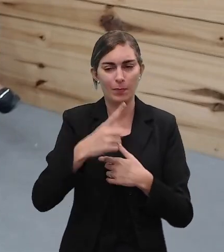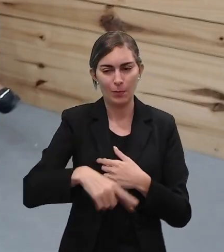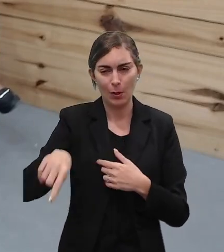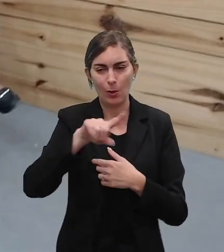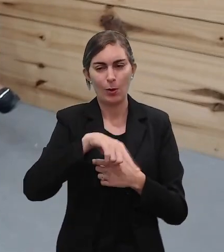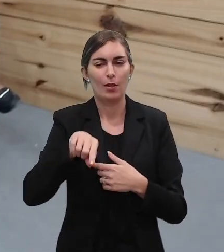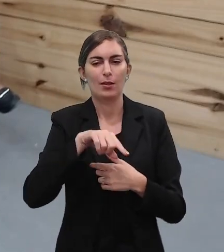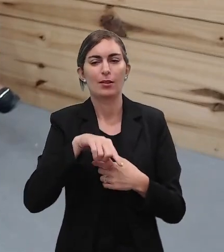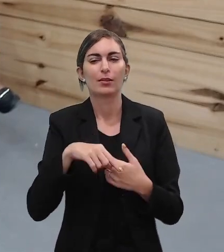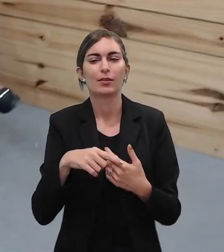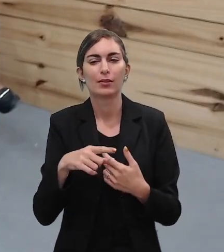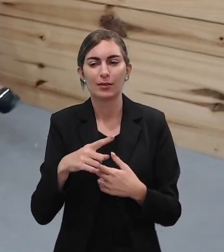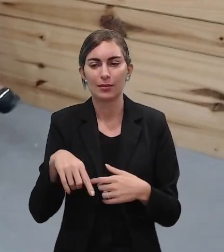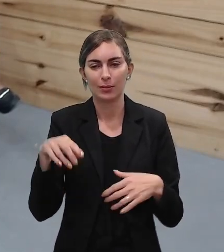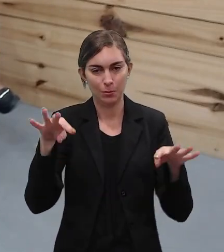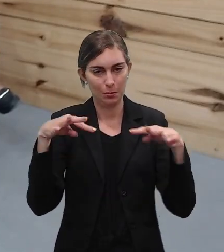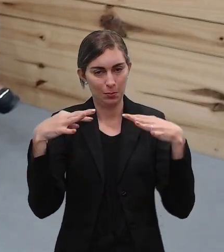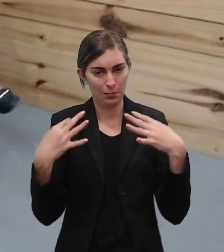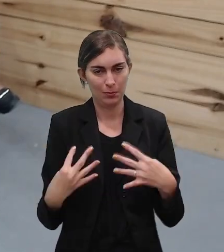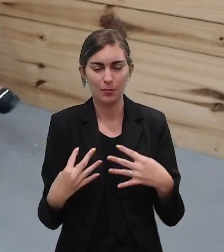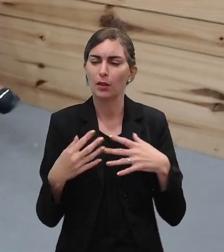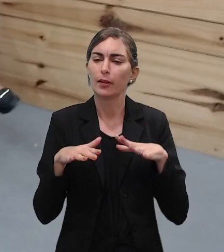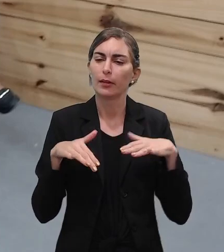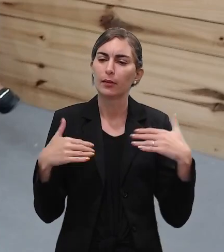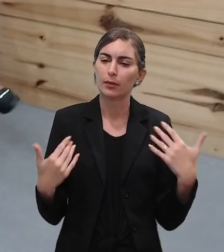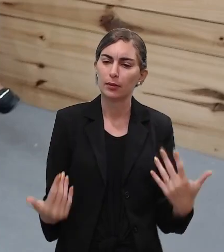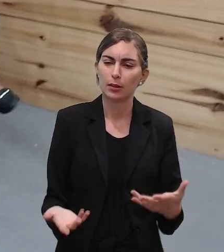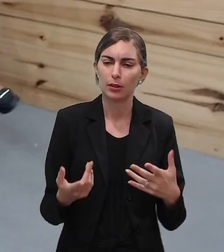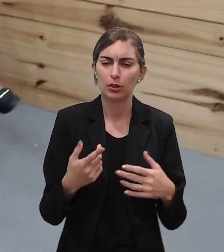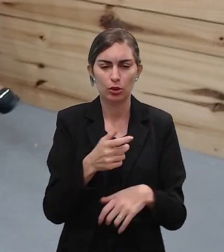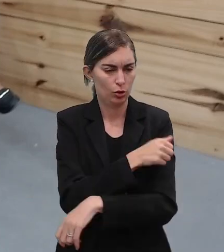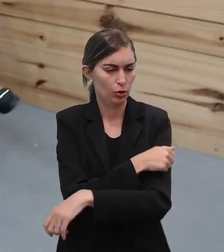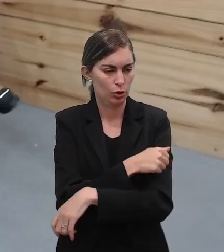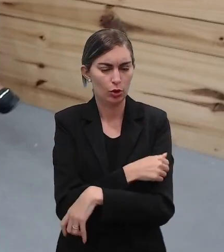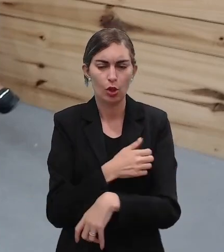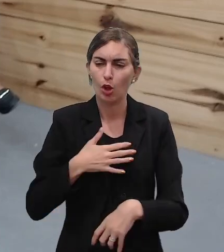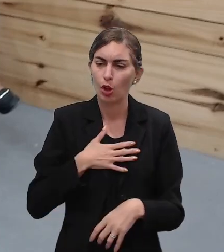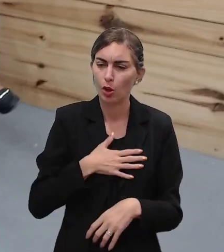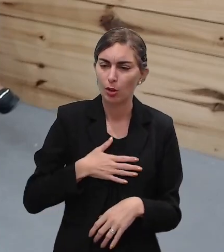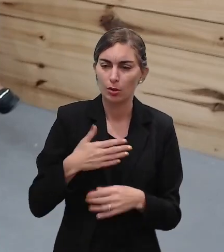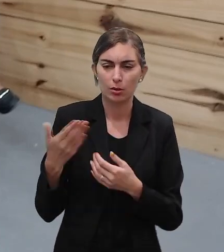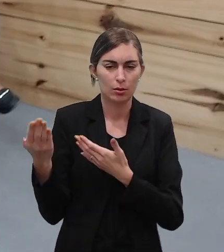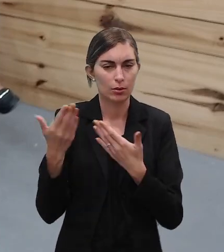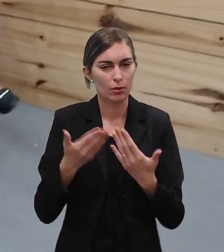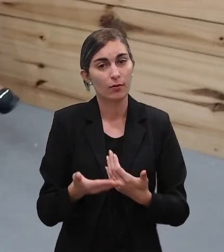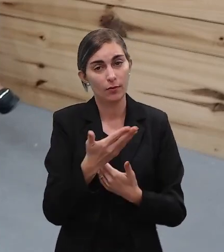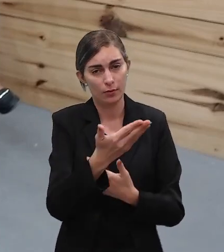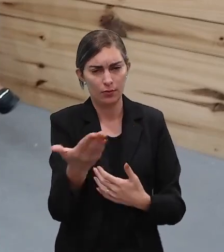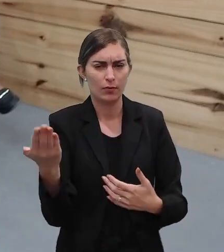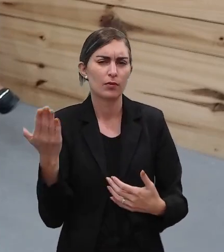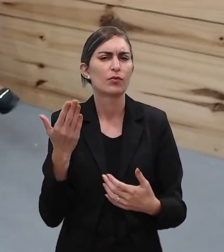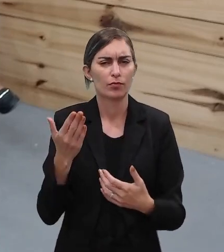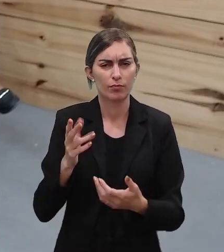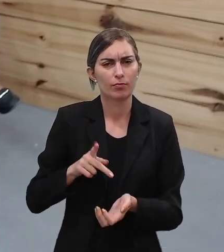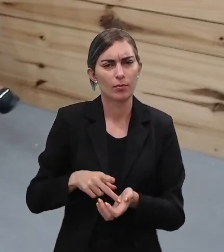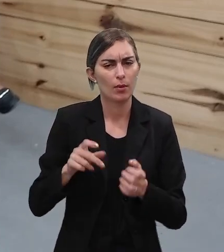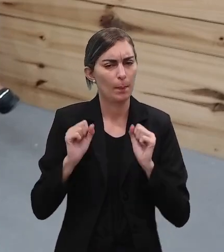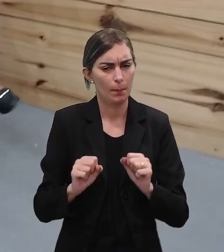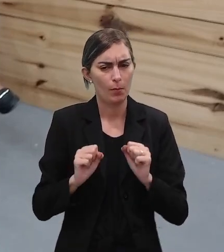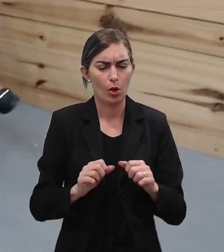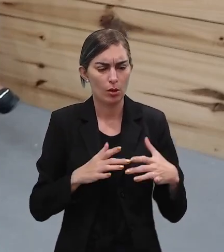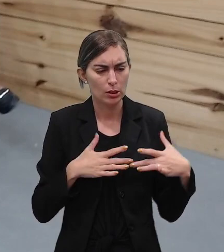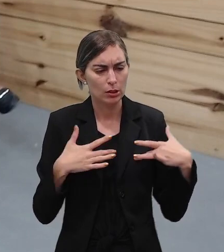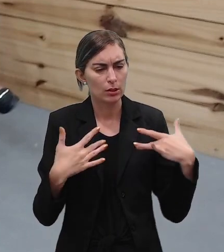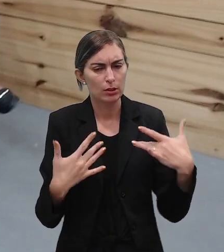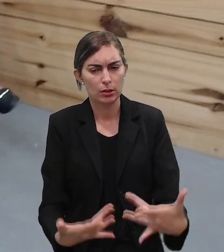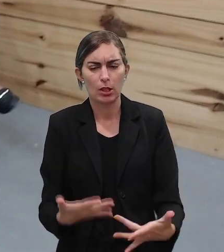nosso público que está nos assistindo. Então, estudante, eu gostaria de convidar vocês para que vocês realmente possam se